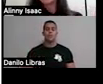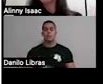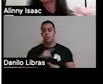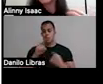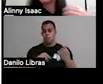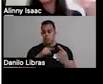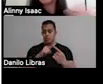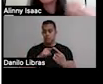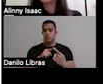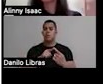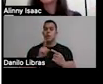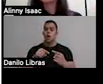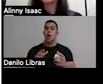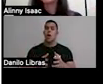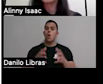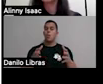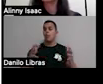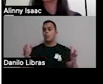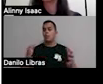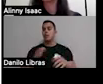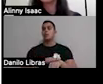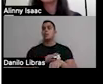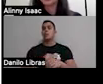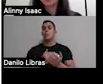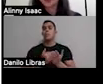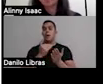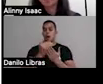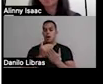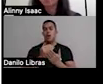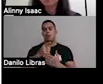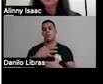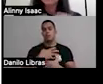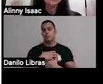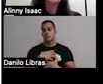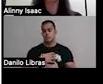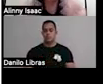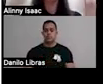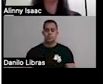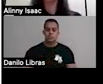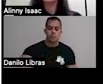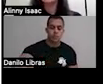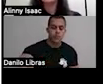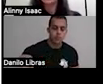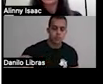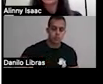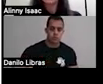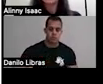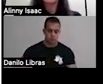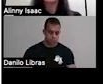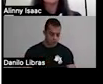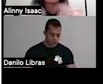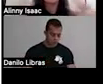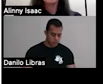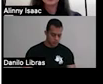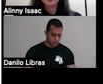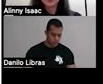objetivo aumentar, né, deixar por mais tempo esses neurotransmissores na fenda sináptica. Mas considerando, portanto, que a gente tem